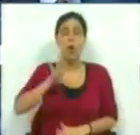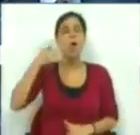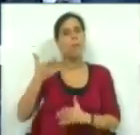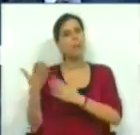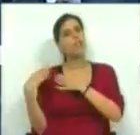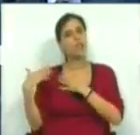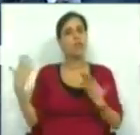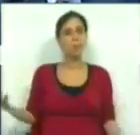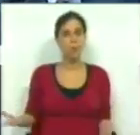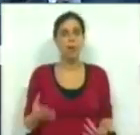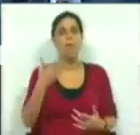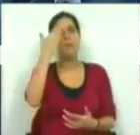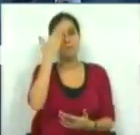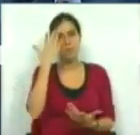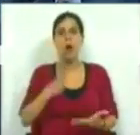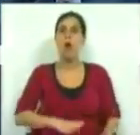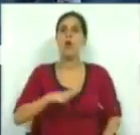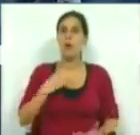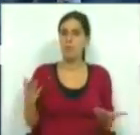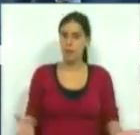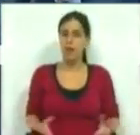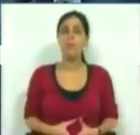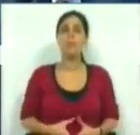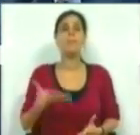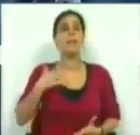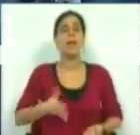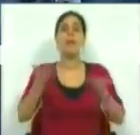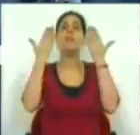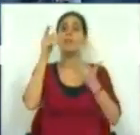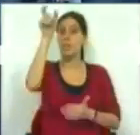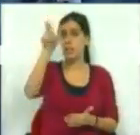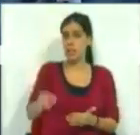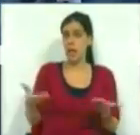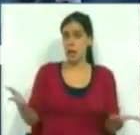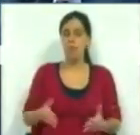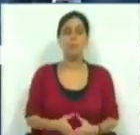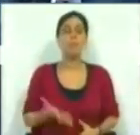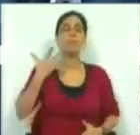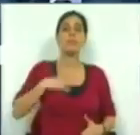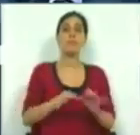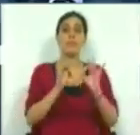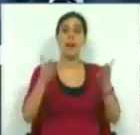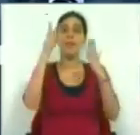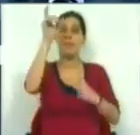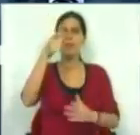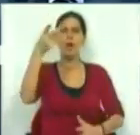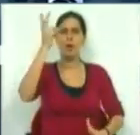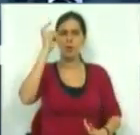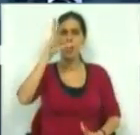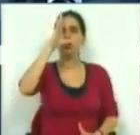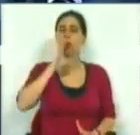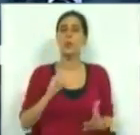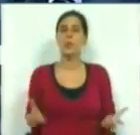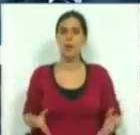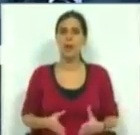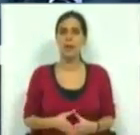país responsável, previsível e confiável. Quero felicitá-lo por isso e quero também felicitá-lo pela coragem do